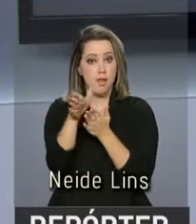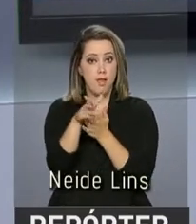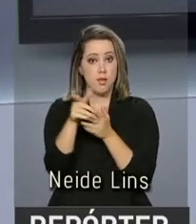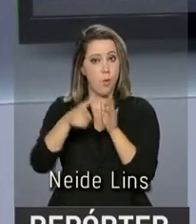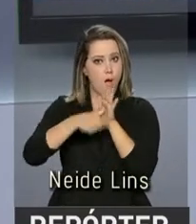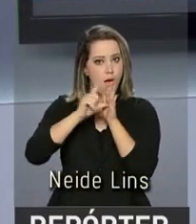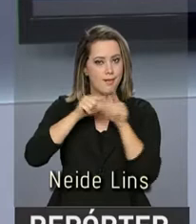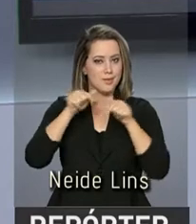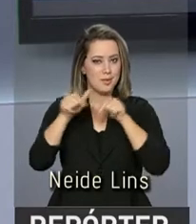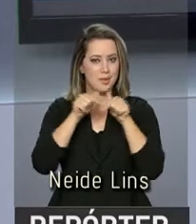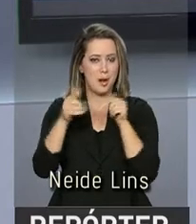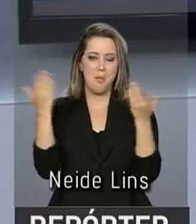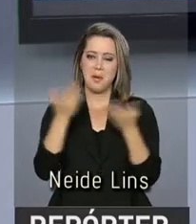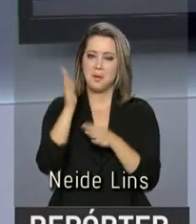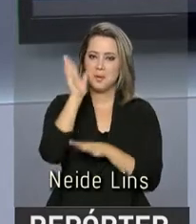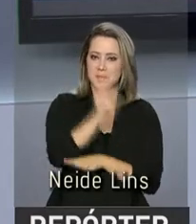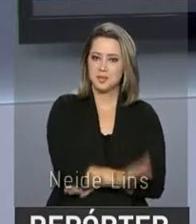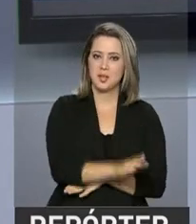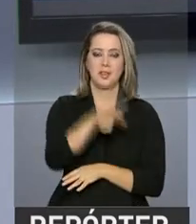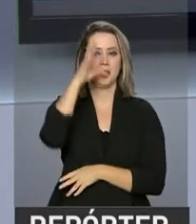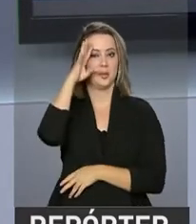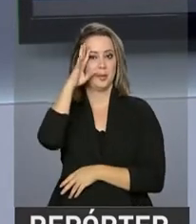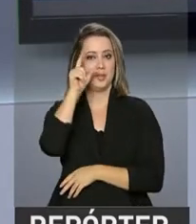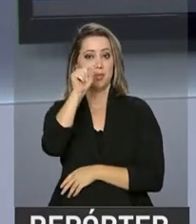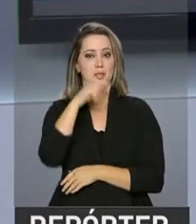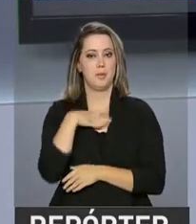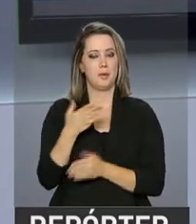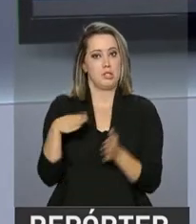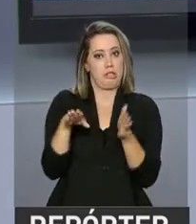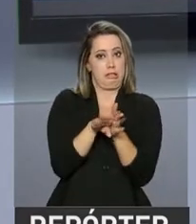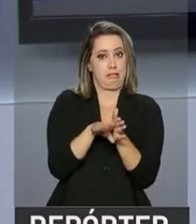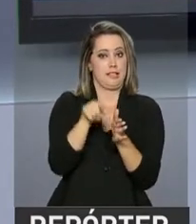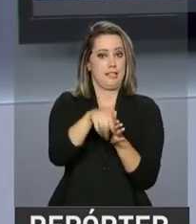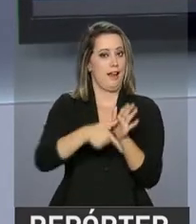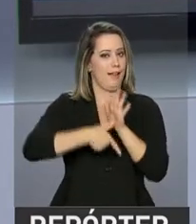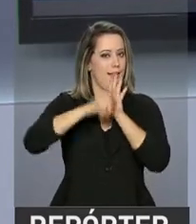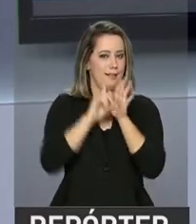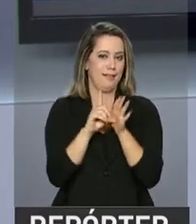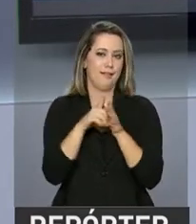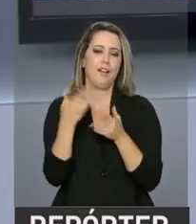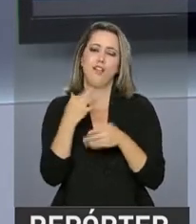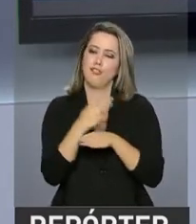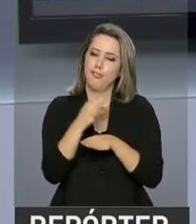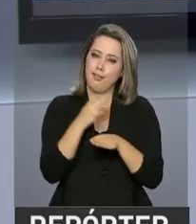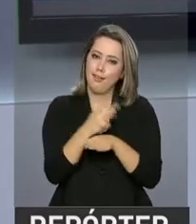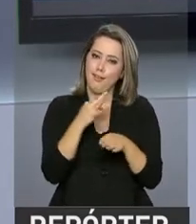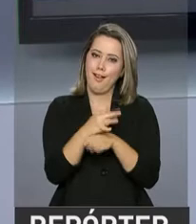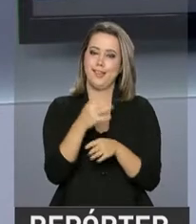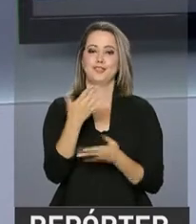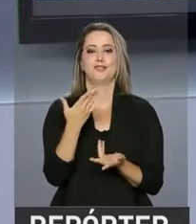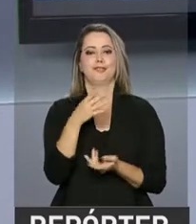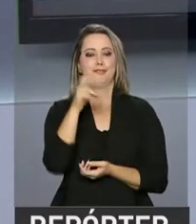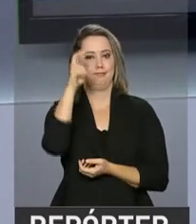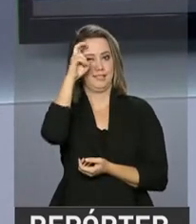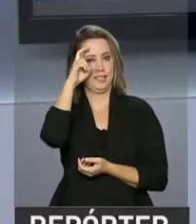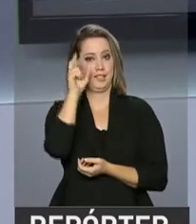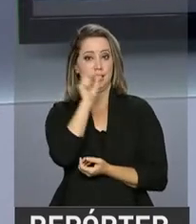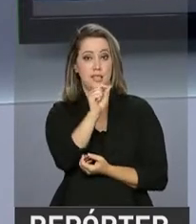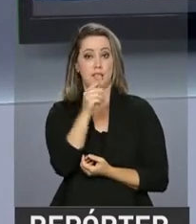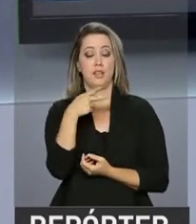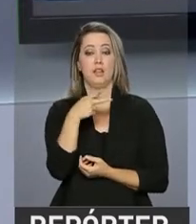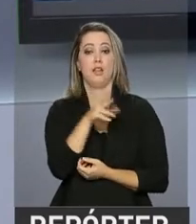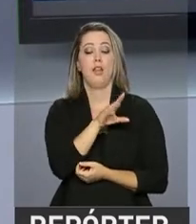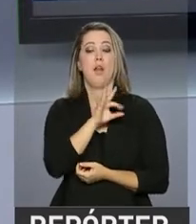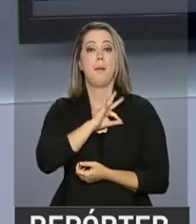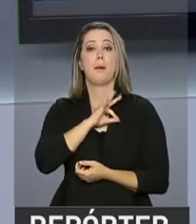no fim da tarde desta quarta feira para chegar antes ao destino e curtir o feriadão de corpus christi a polícia rodoviária